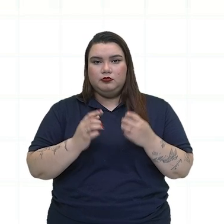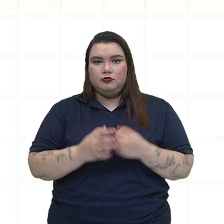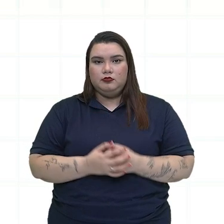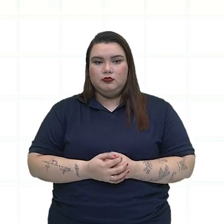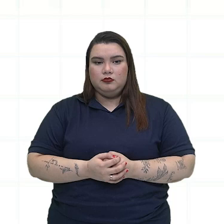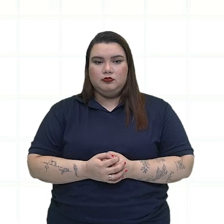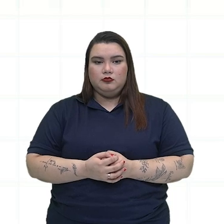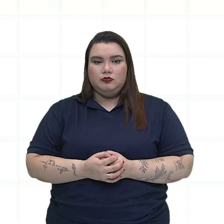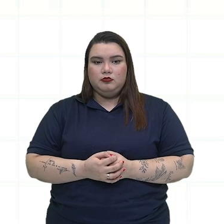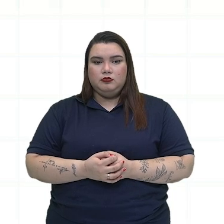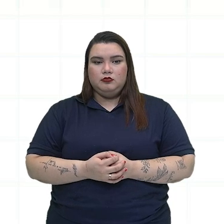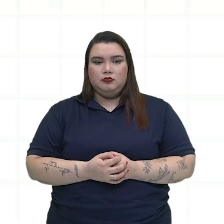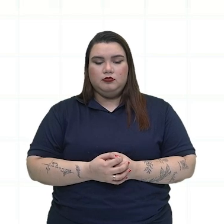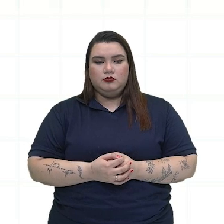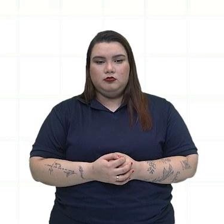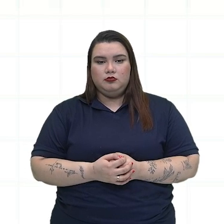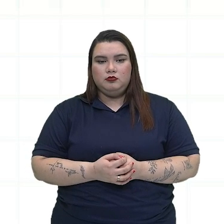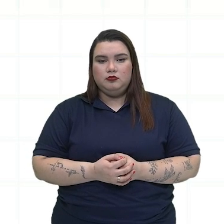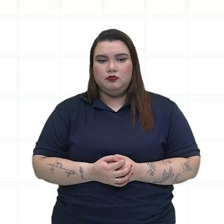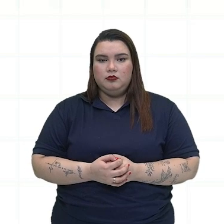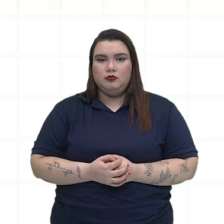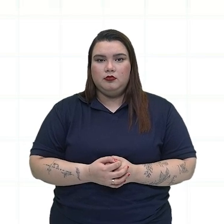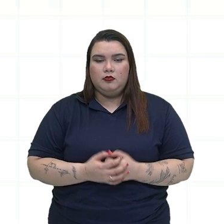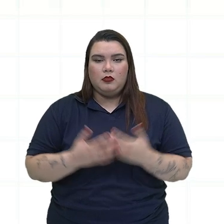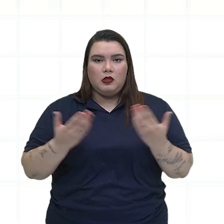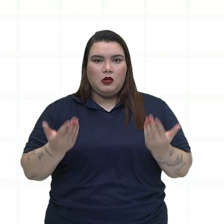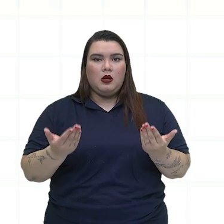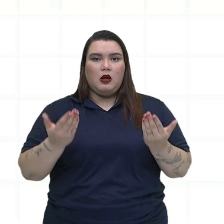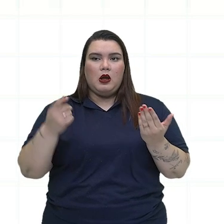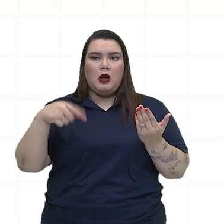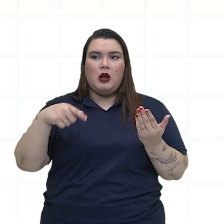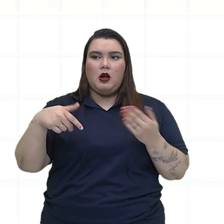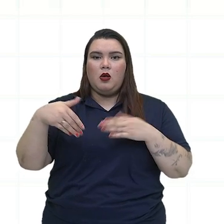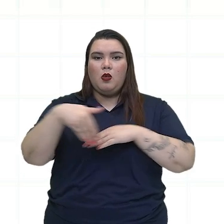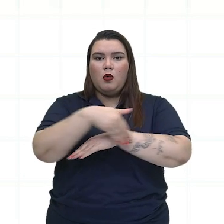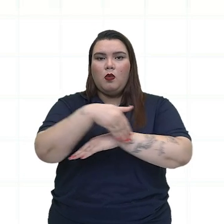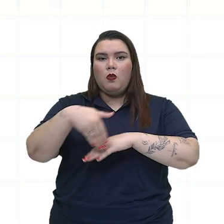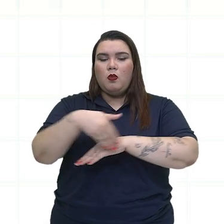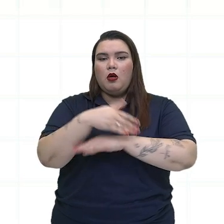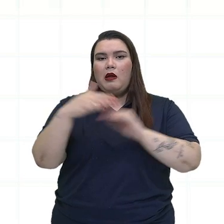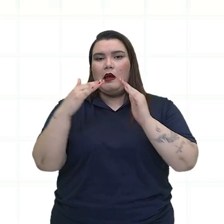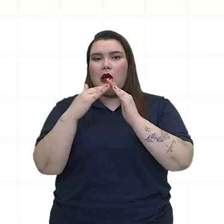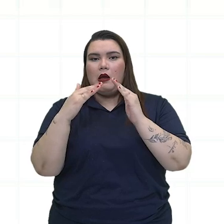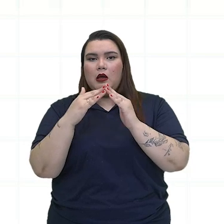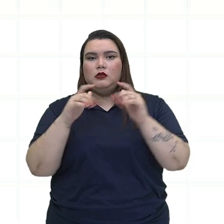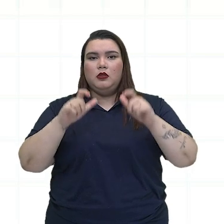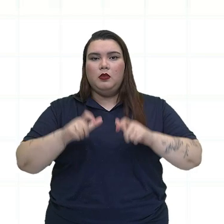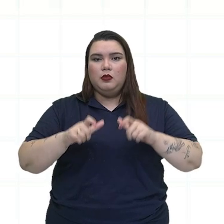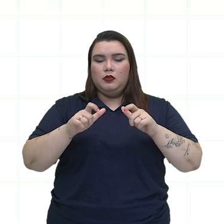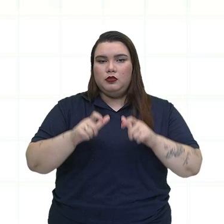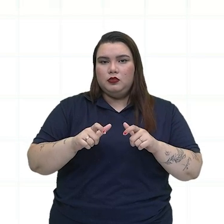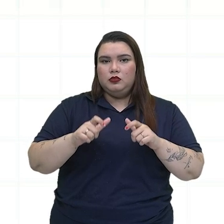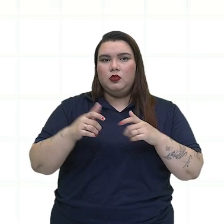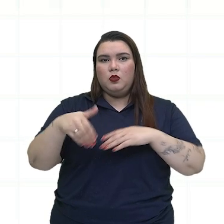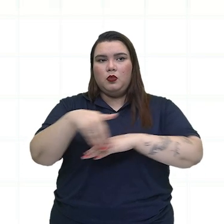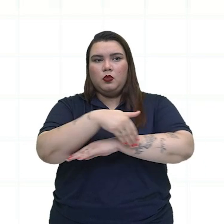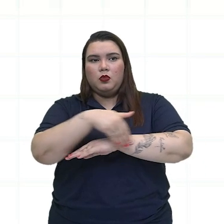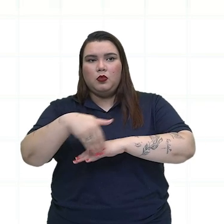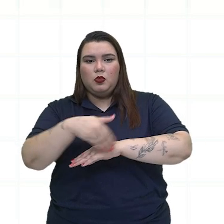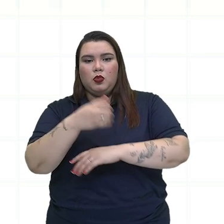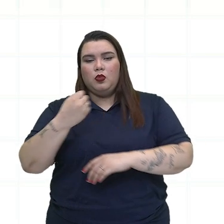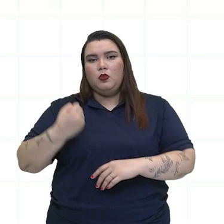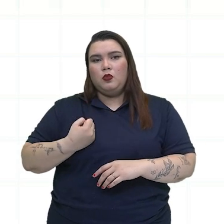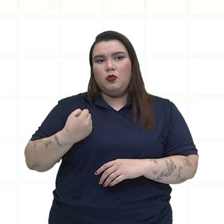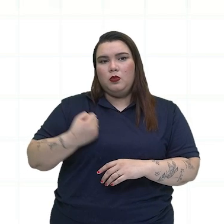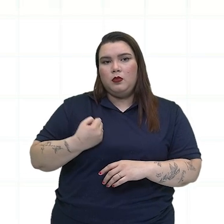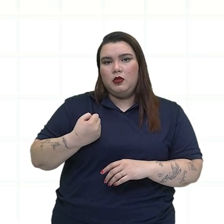physical address, que é o endereço físico, né? A casa onde você mora, a rua onde a pessoa